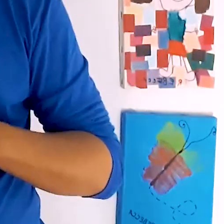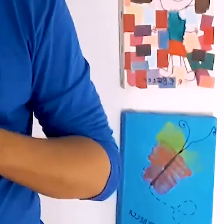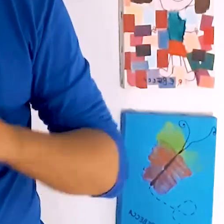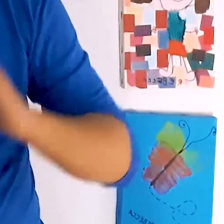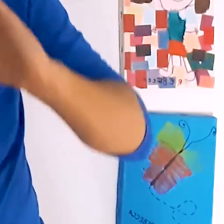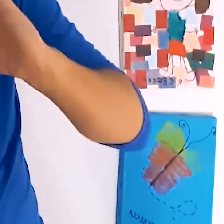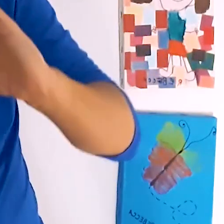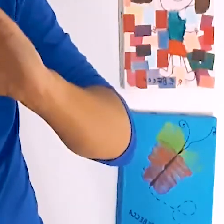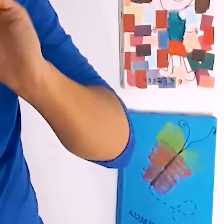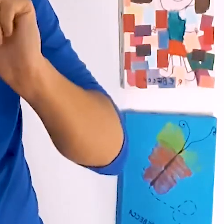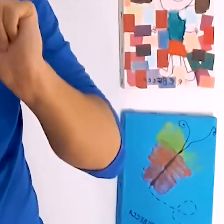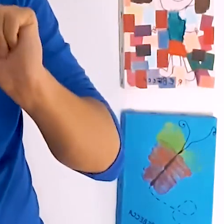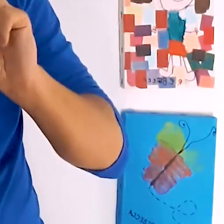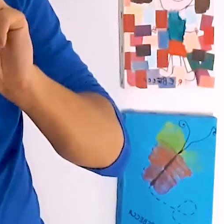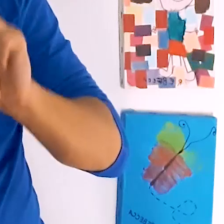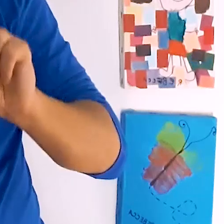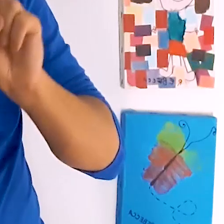Carro.